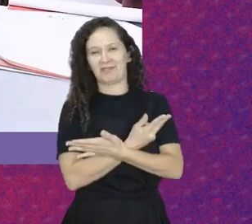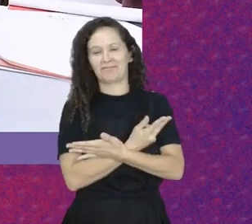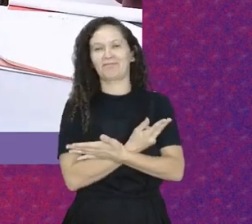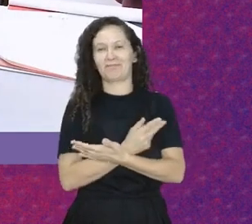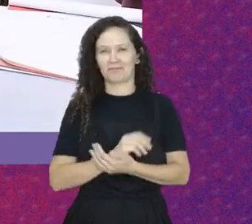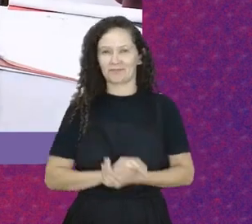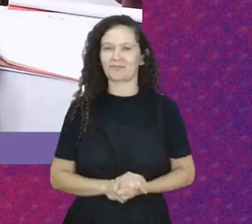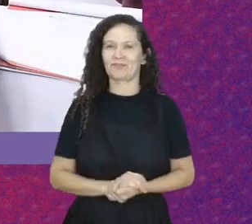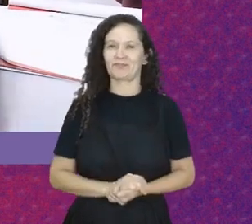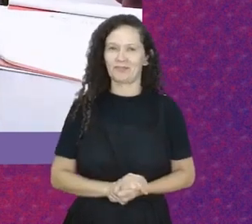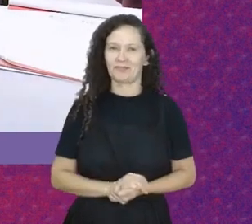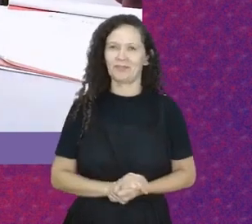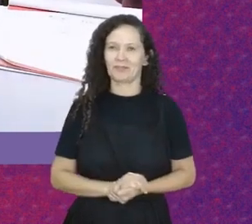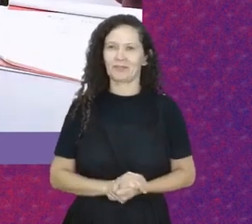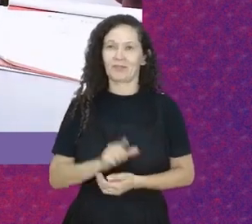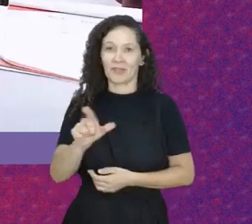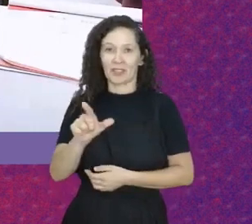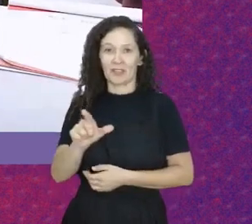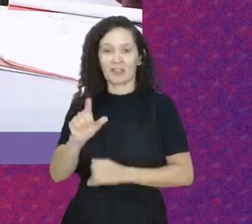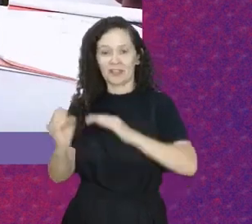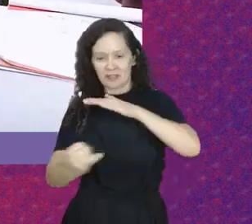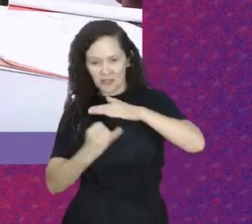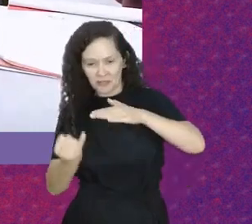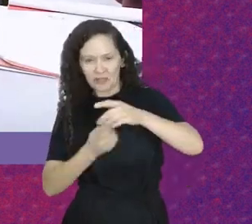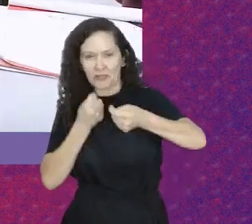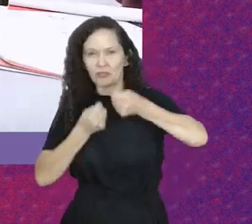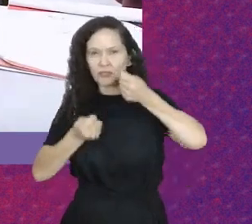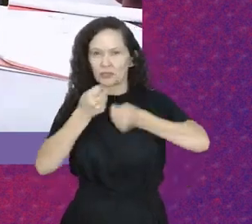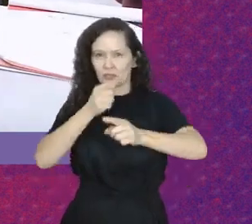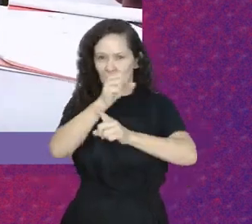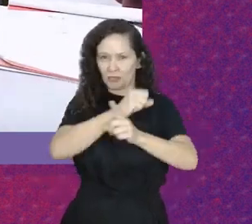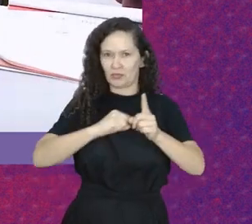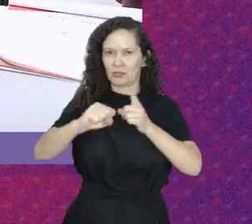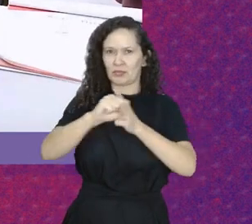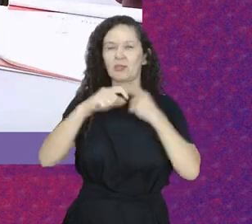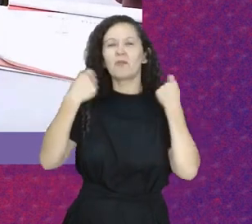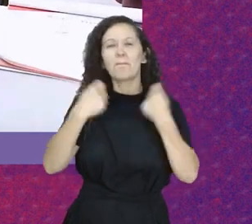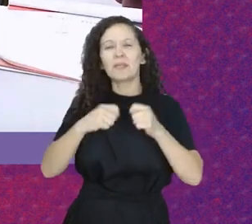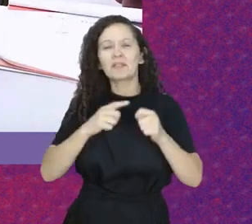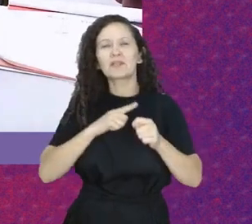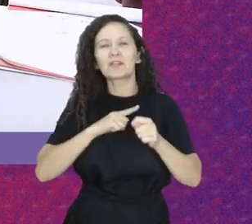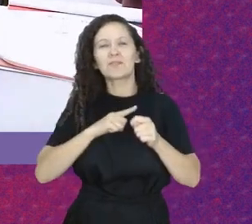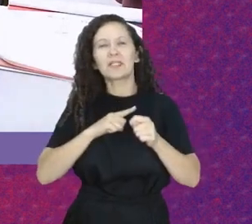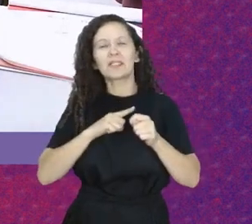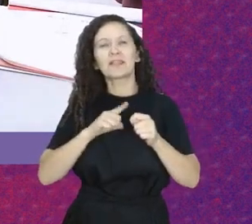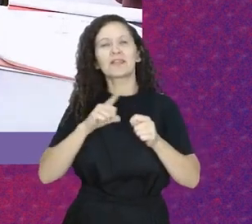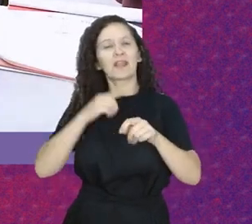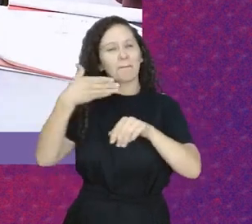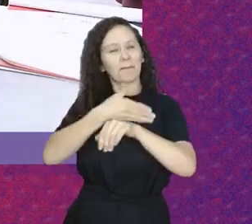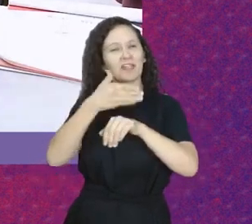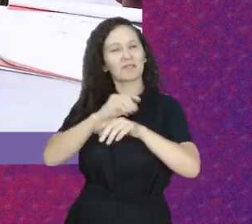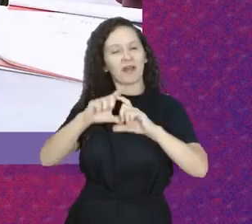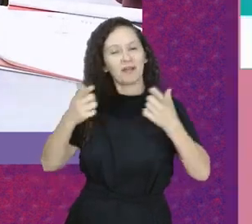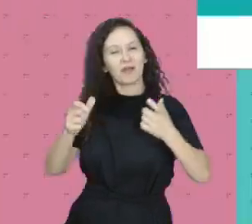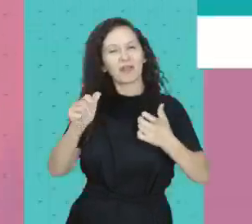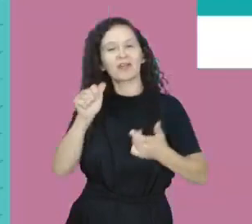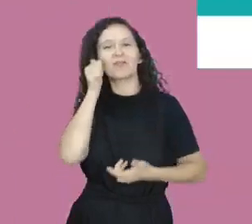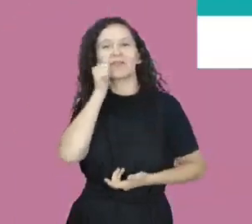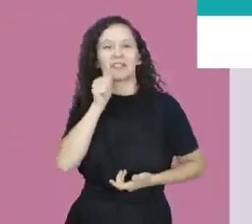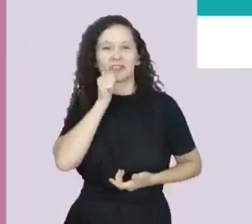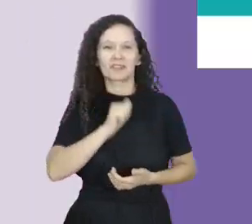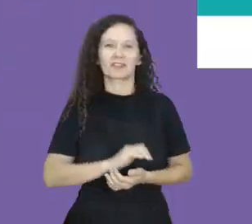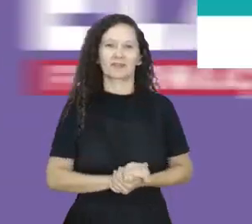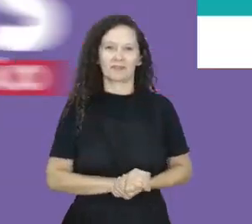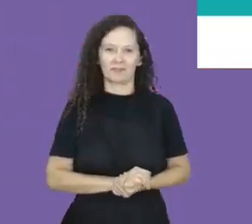esses organismos, essas entidades de controle social precisam também ser compostas majoritariamente por